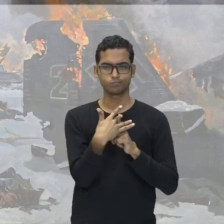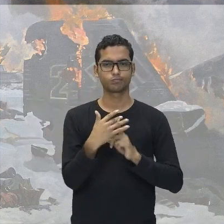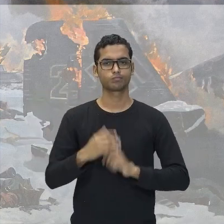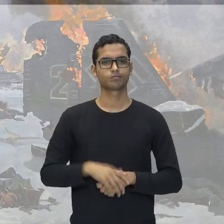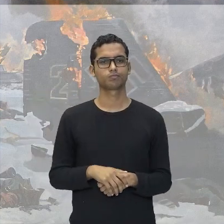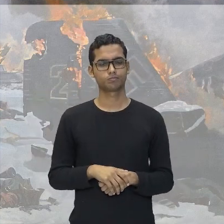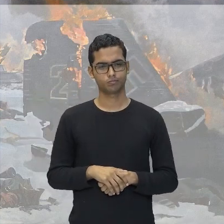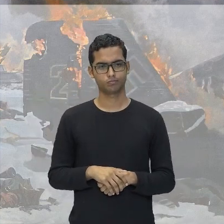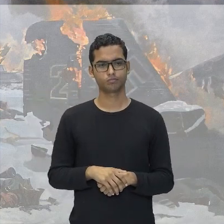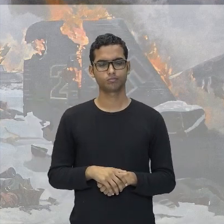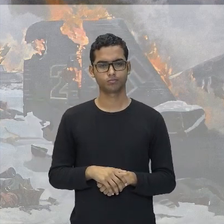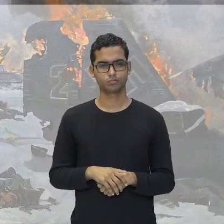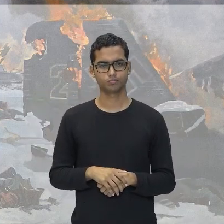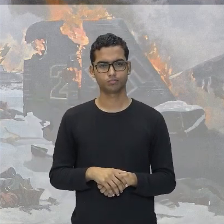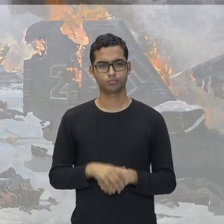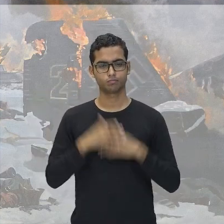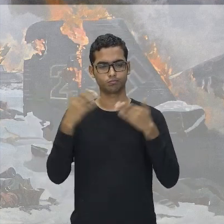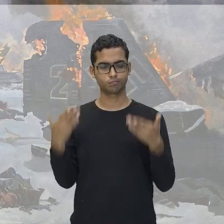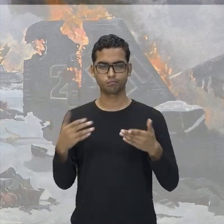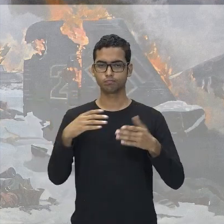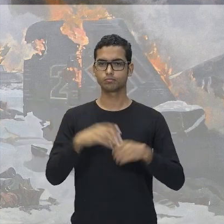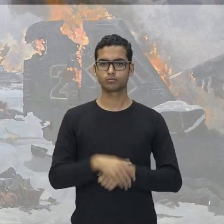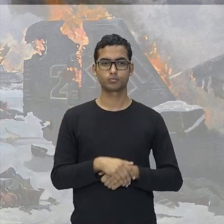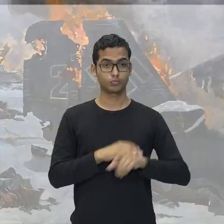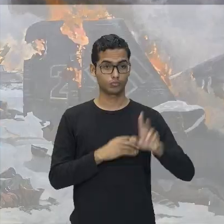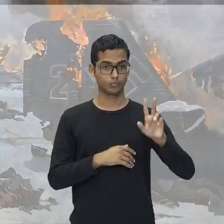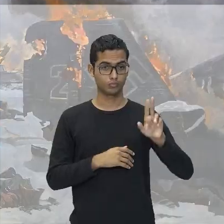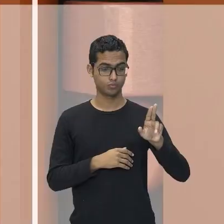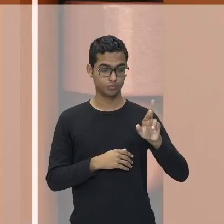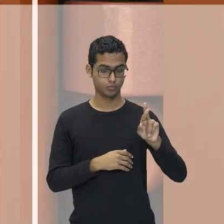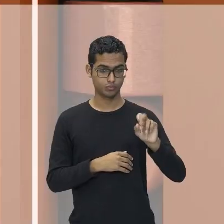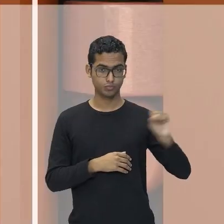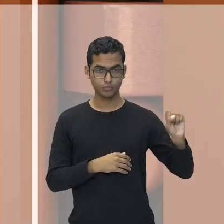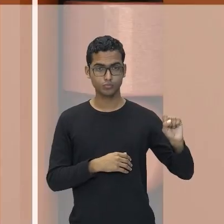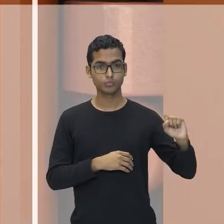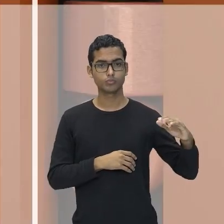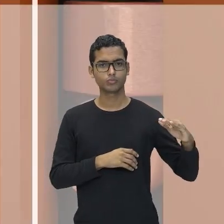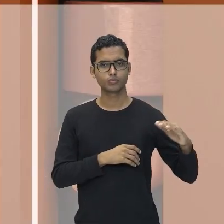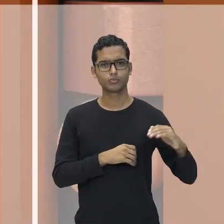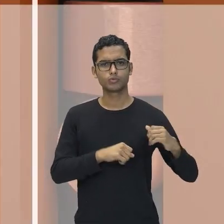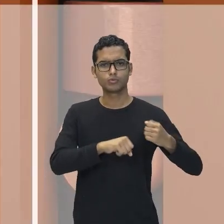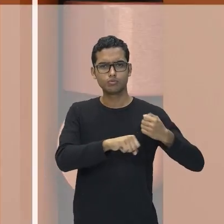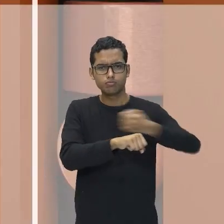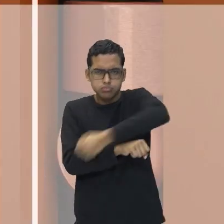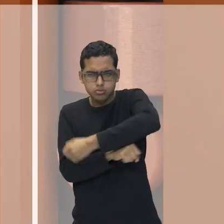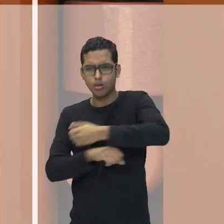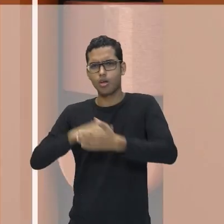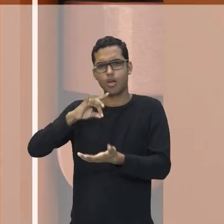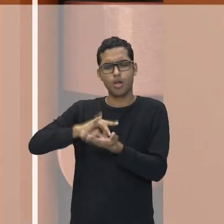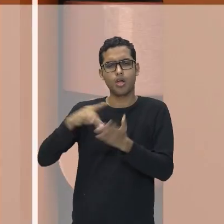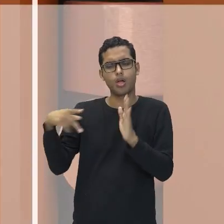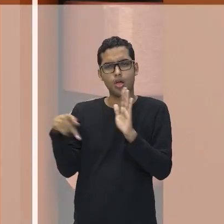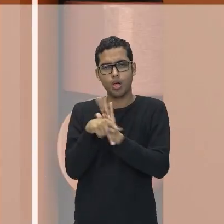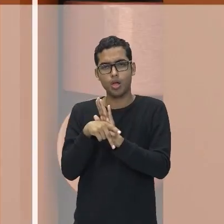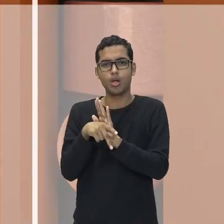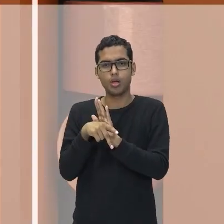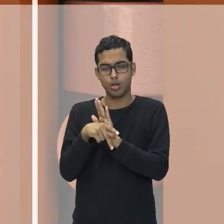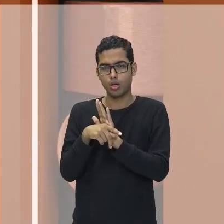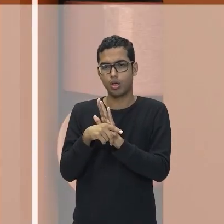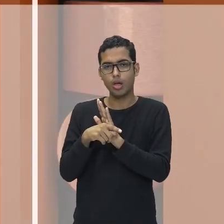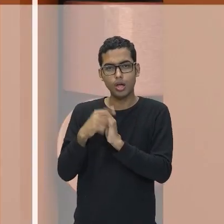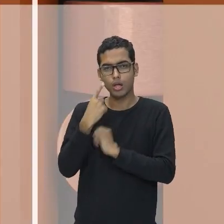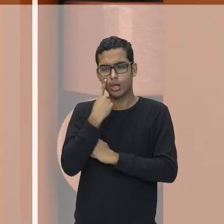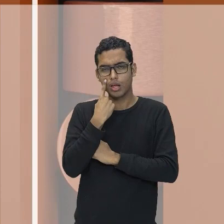invasão da União Soviética na Operação Barbarossa, ela foi bastante emblemática, galera. E lá